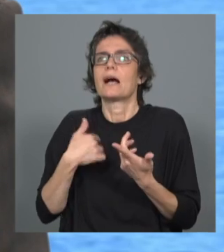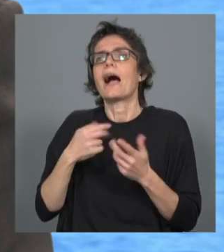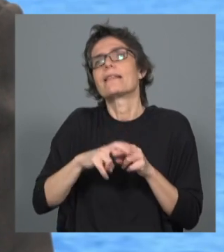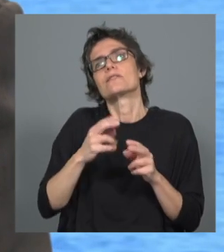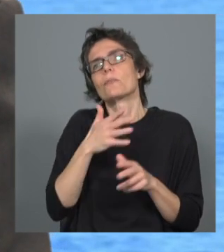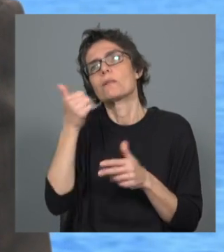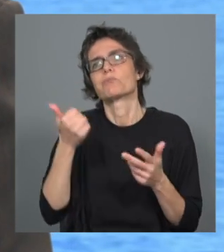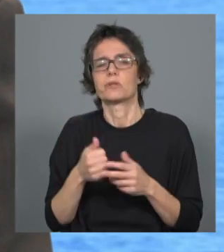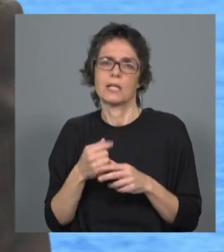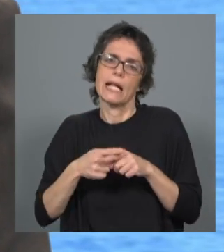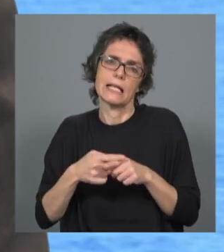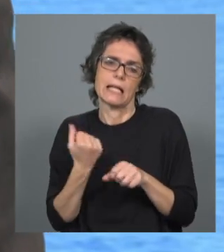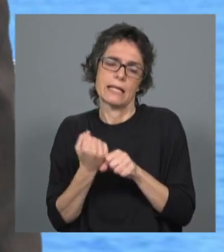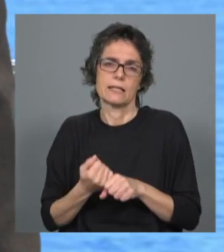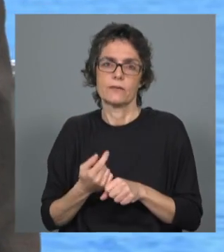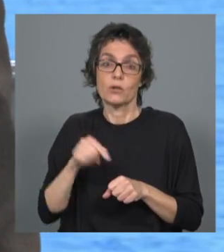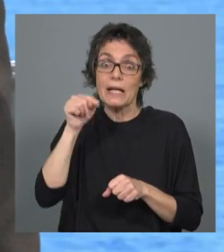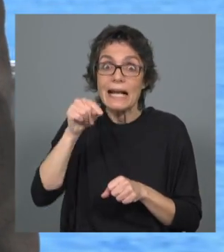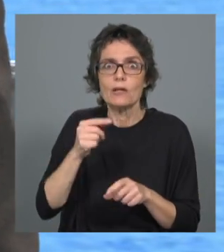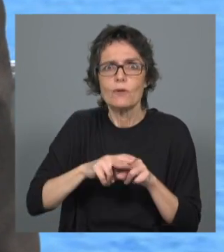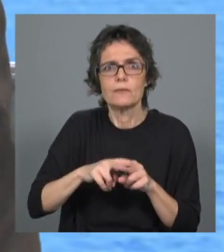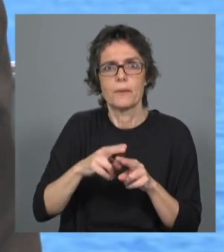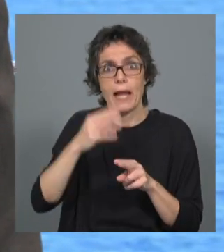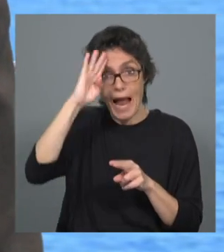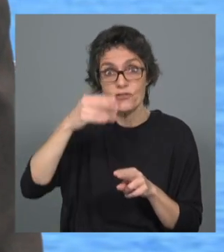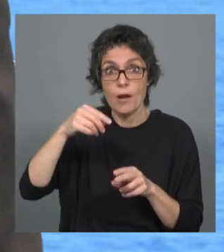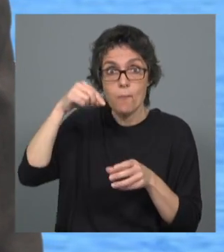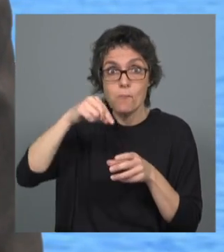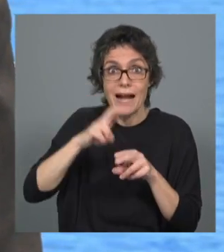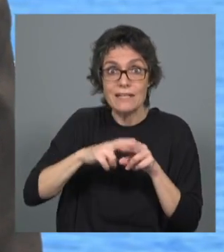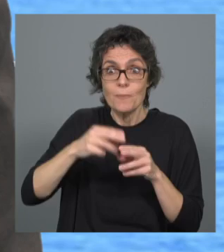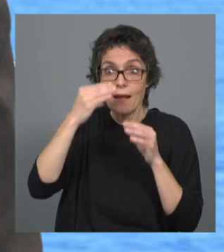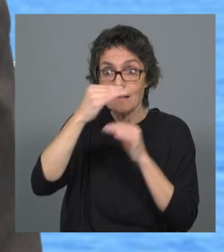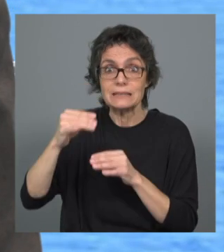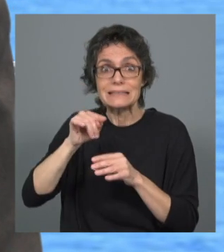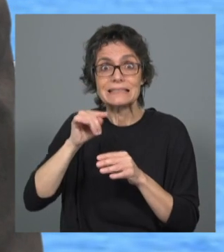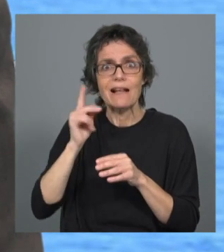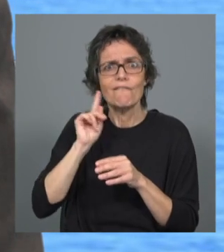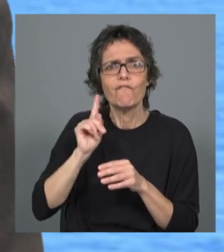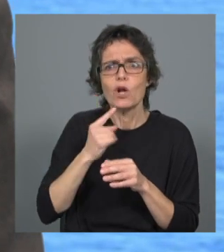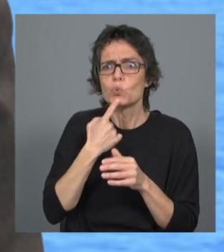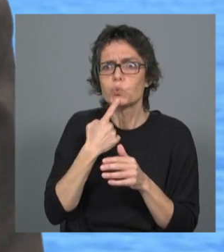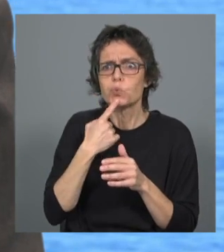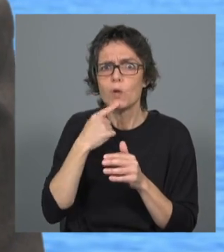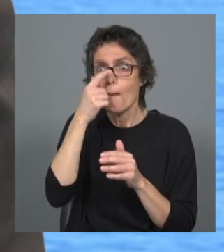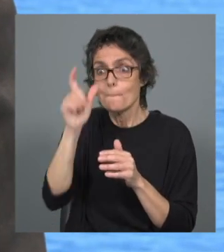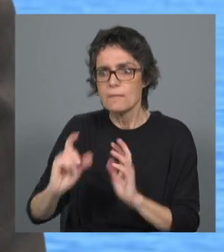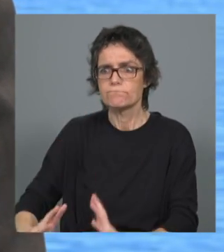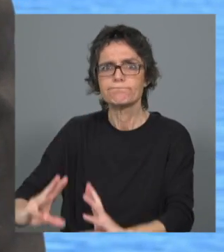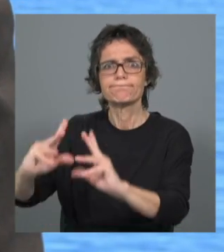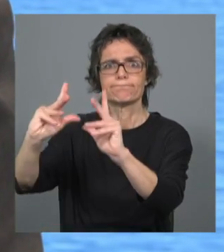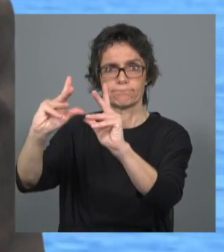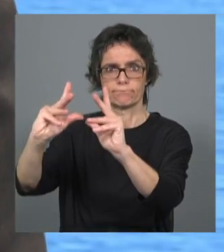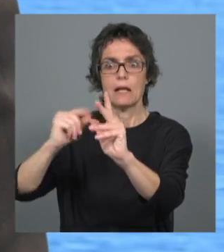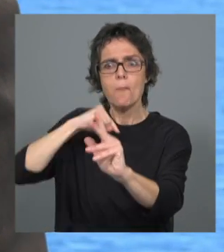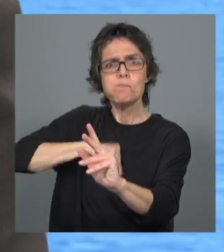Ela é uma disciplina em que nós acreditamos que transporta em si valores que são fundamentais para a construção da pessoa humana. E nós